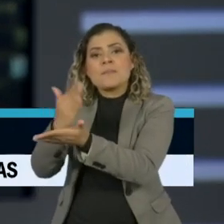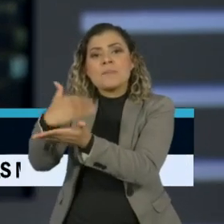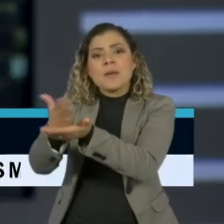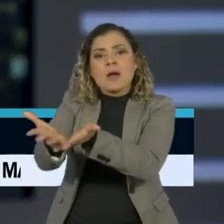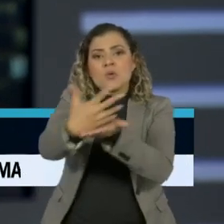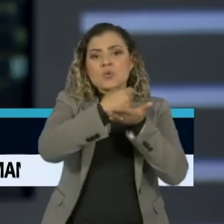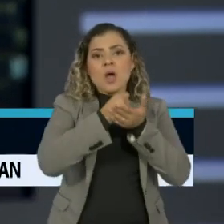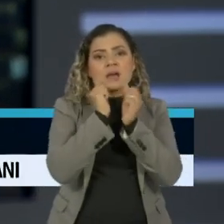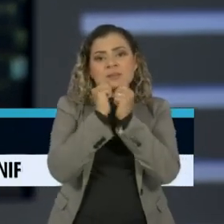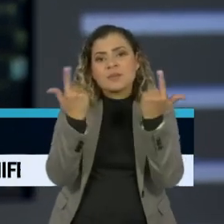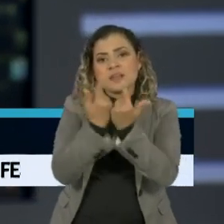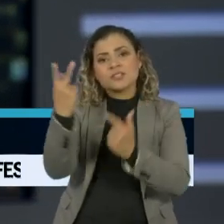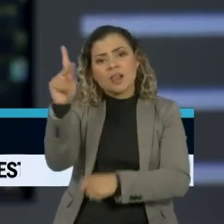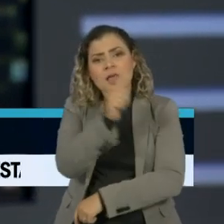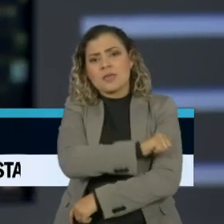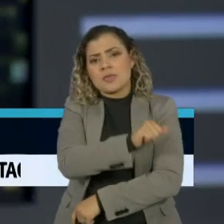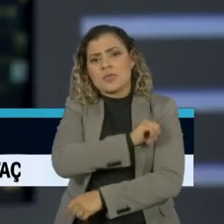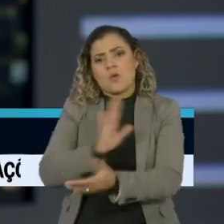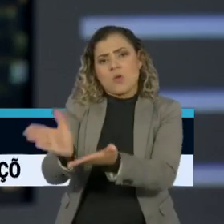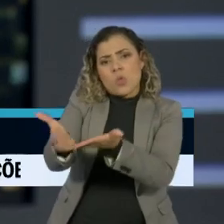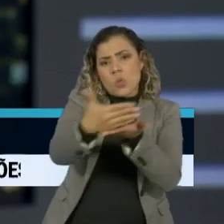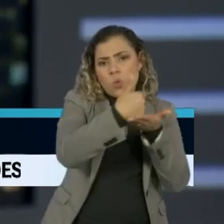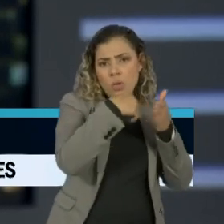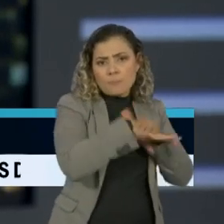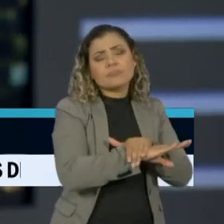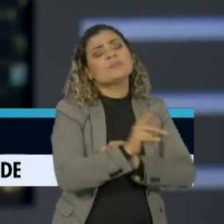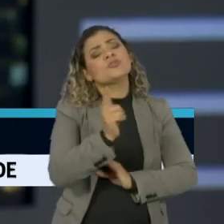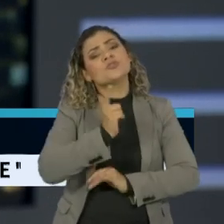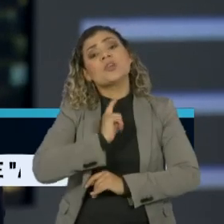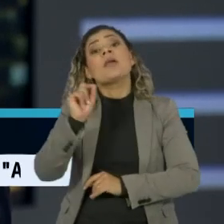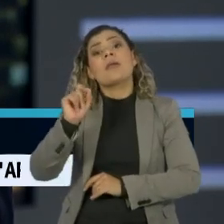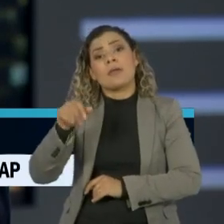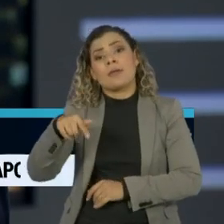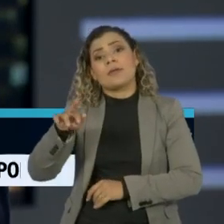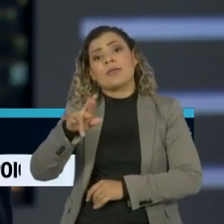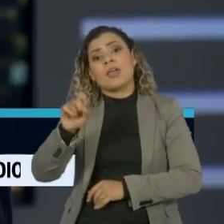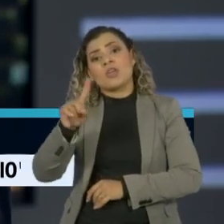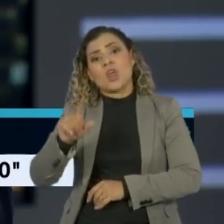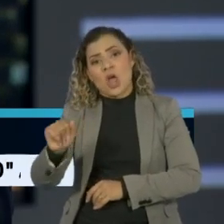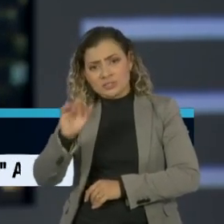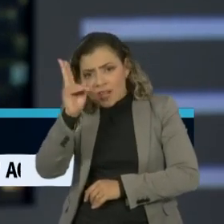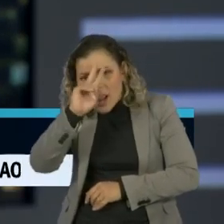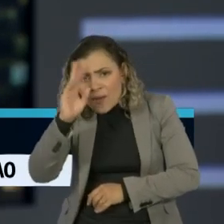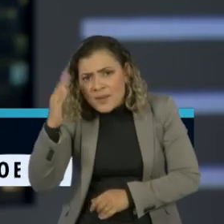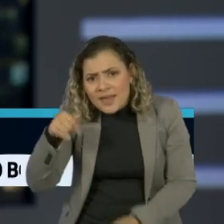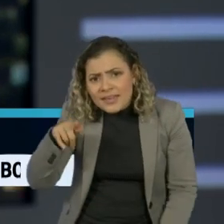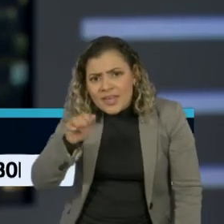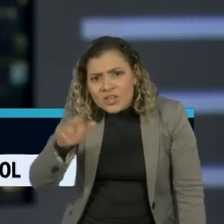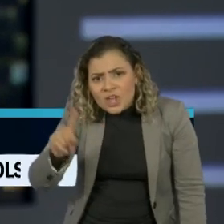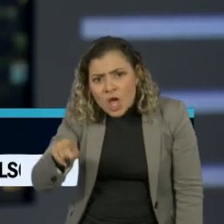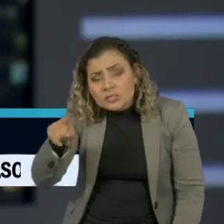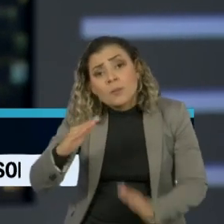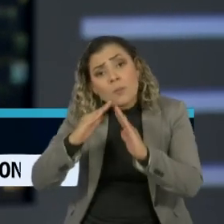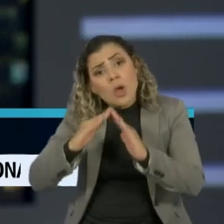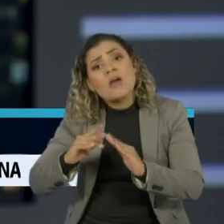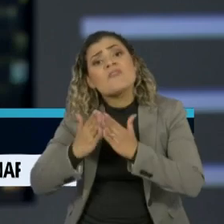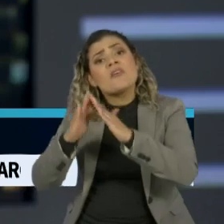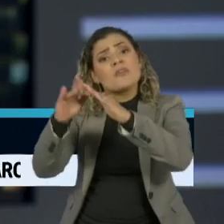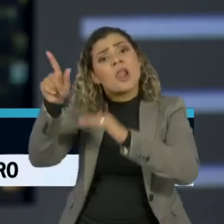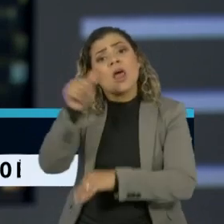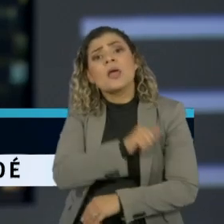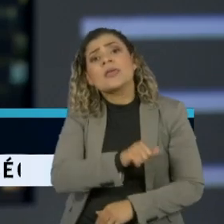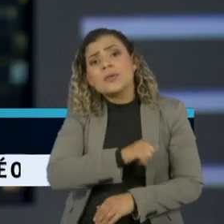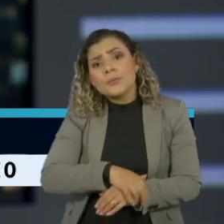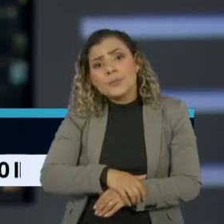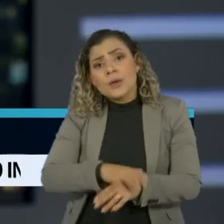de Flávio Bolsonaro sob controle do homem de confiança do pai dele, o Queiroz. Vale lembrar que o Queiroz morava numa favela no Rio de Janeiro, mas